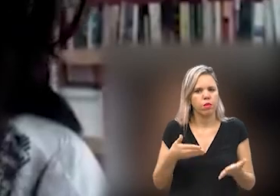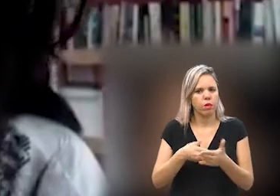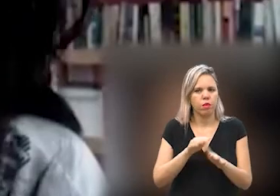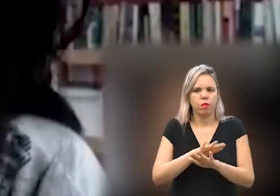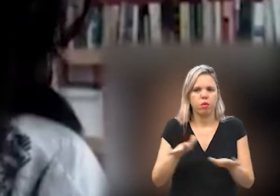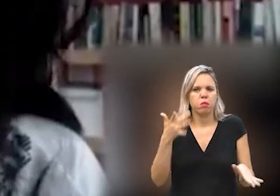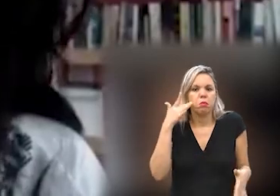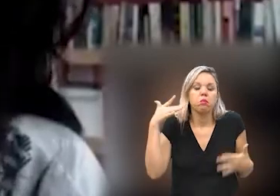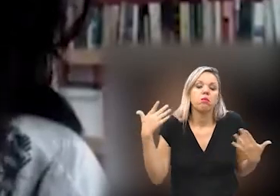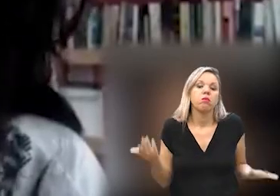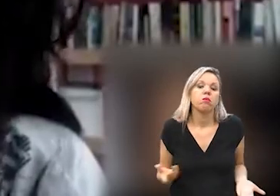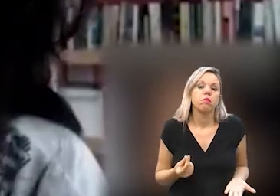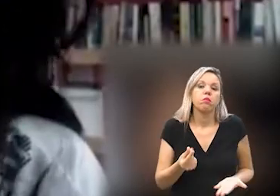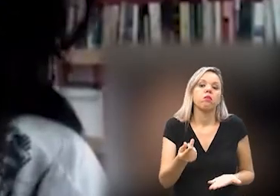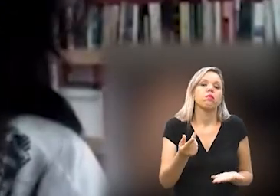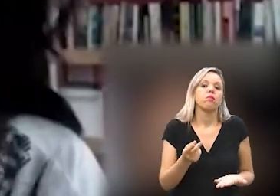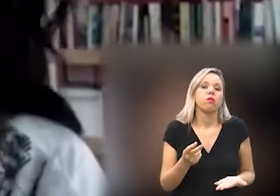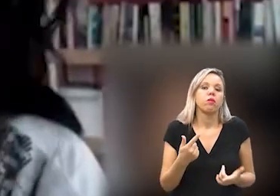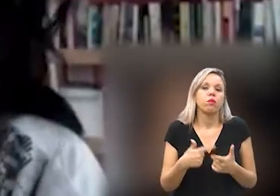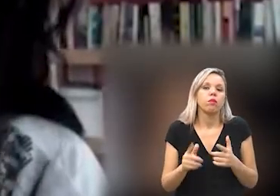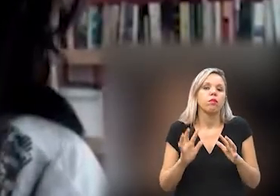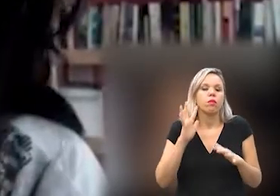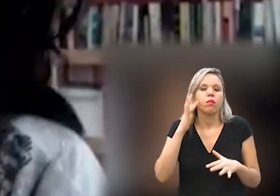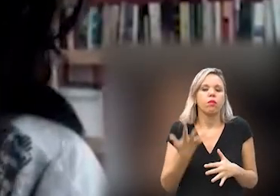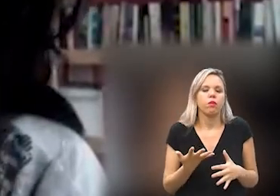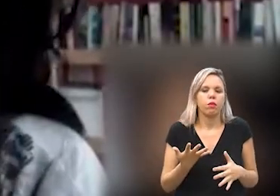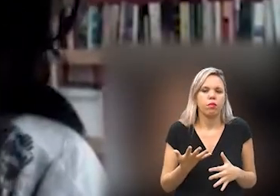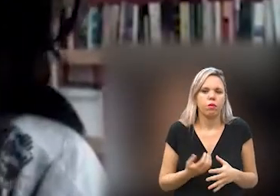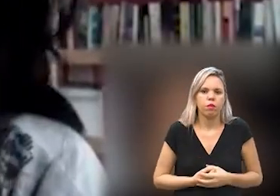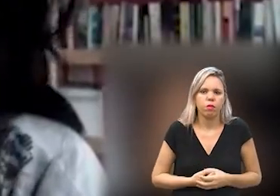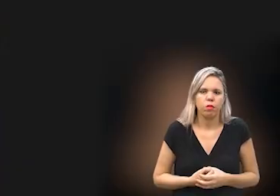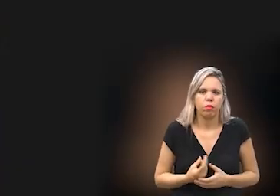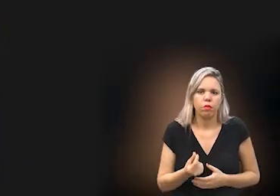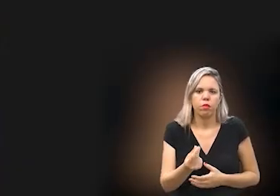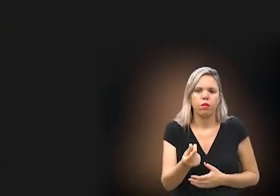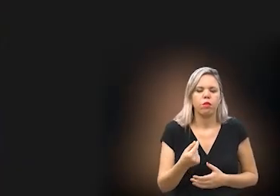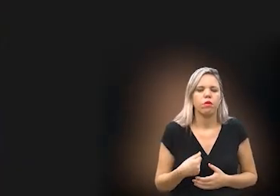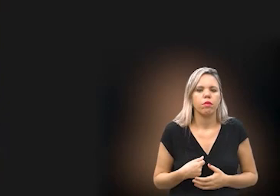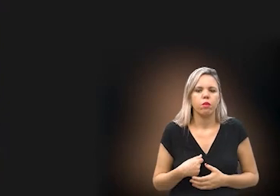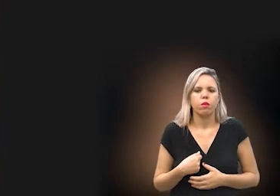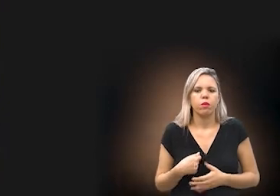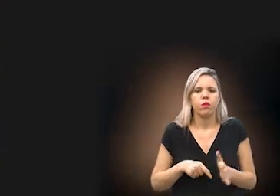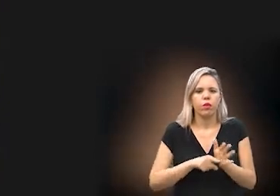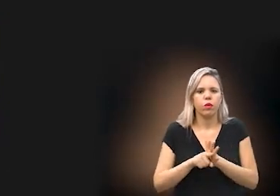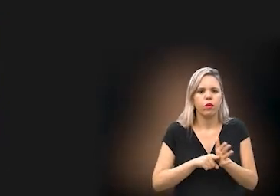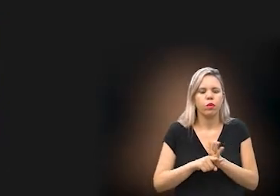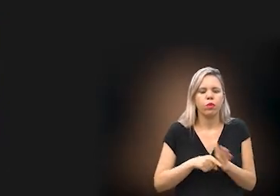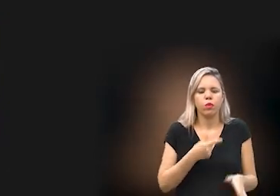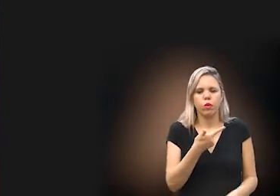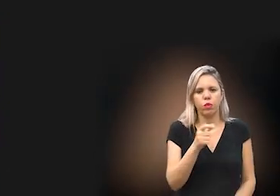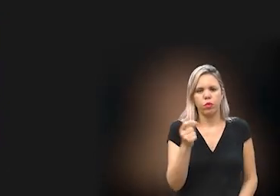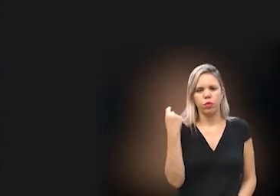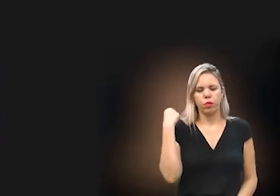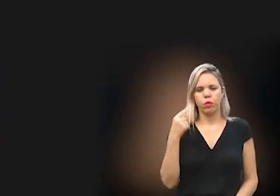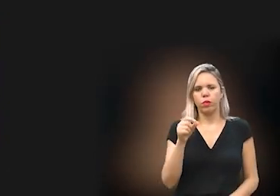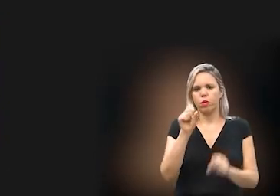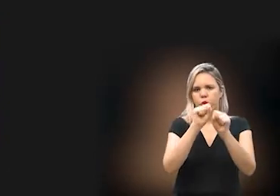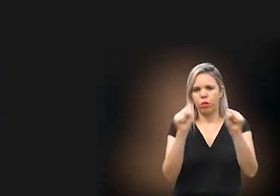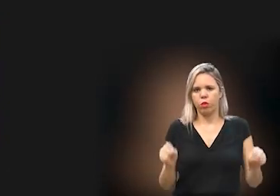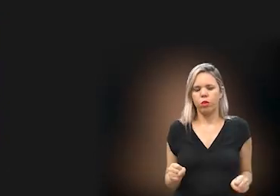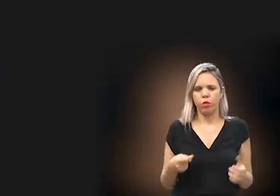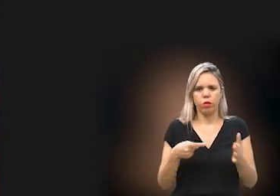para acabar e as consequências vão ser duradouras. Segundo o último boletim de 2020 do Sistema